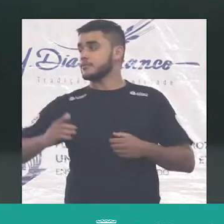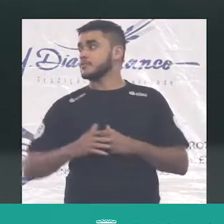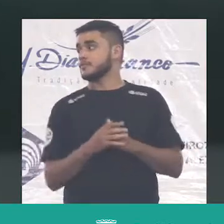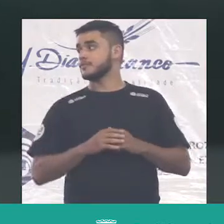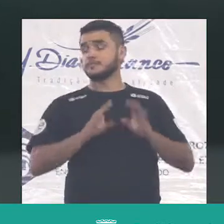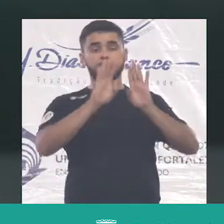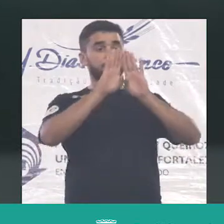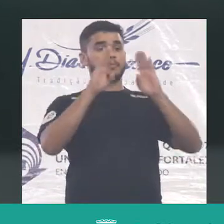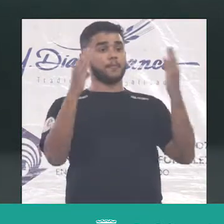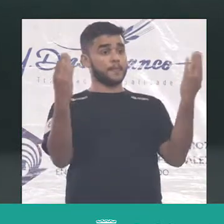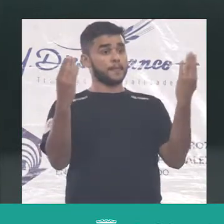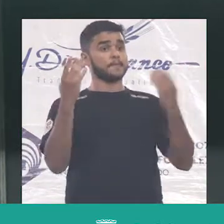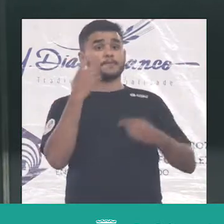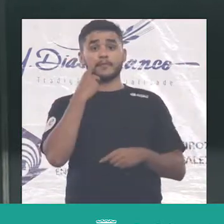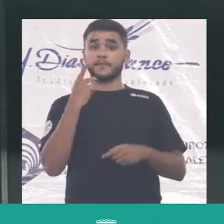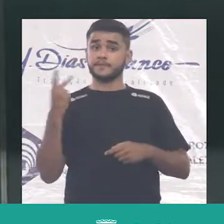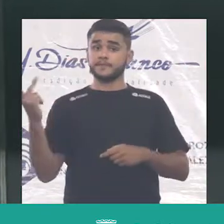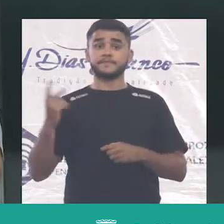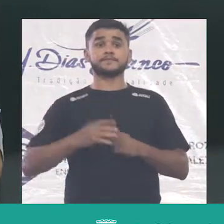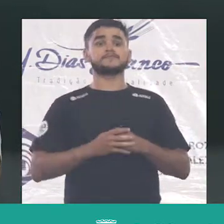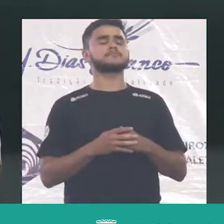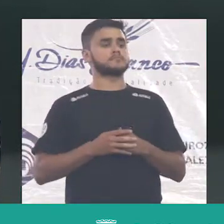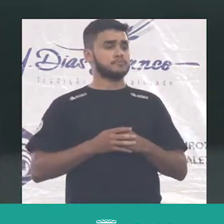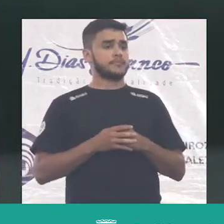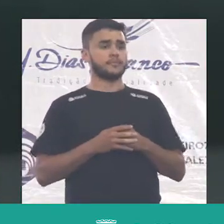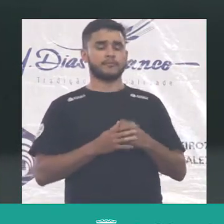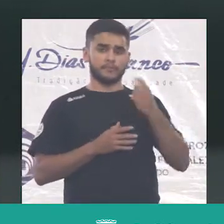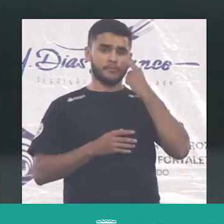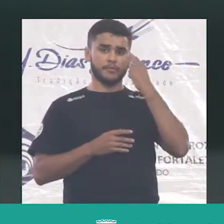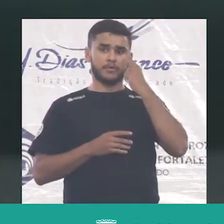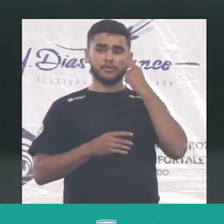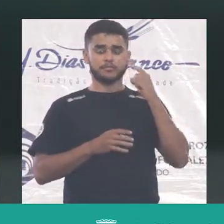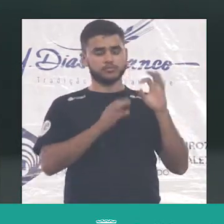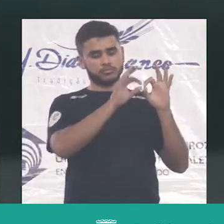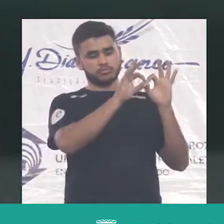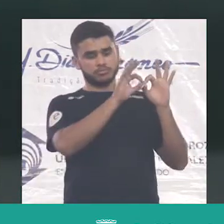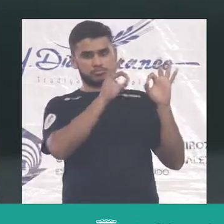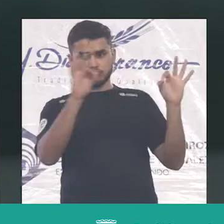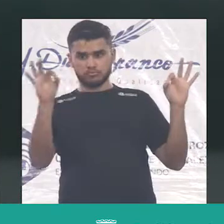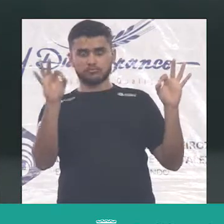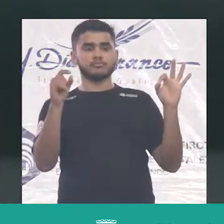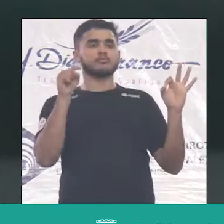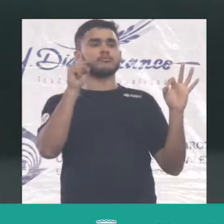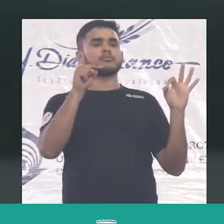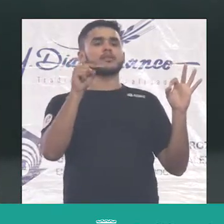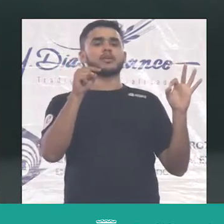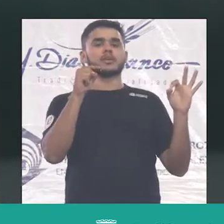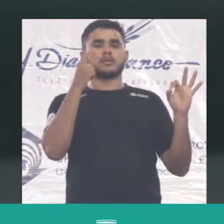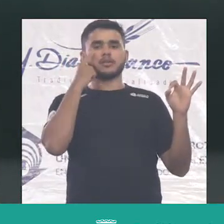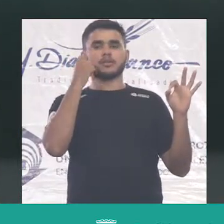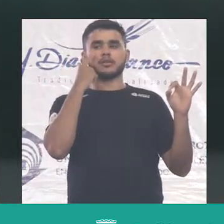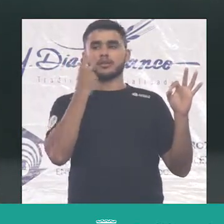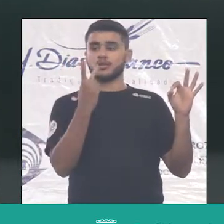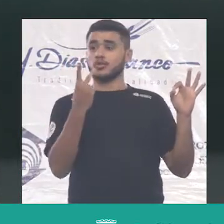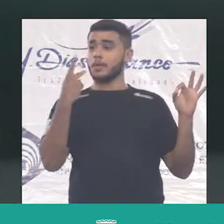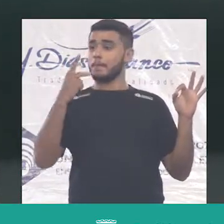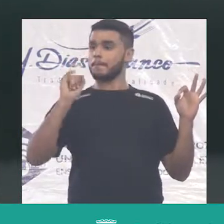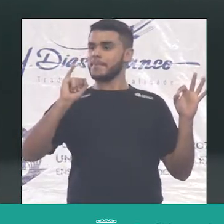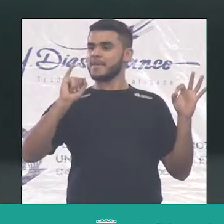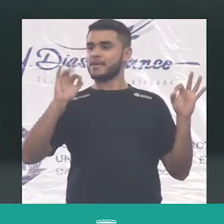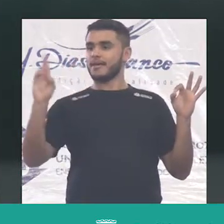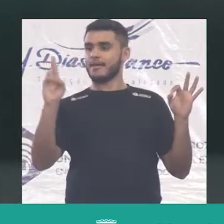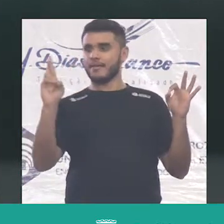você abre a lateral, aquele comprimento que tinha no círculo, que é o nosso famoso 2πr,